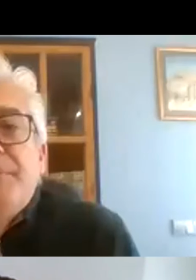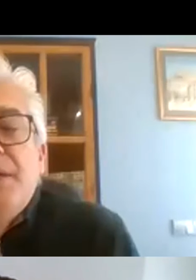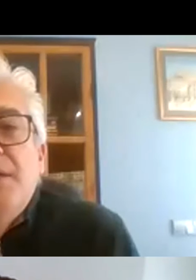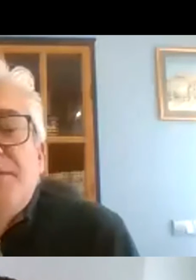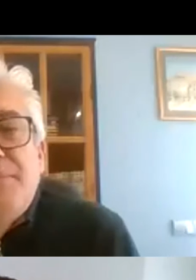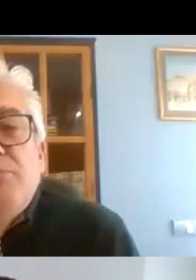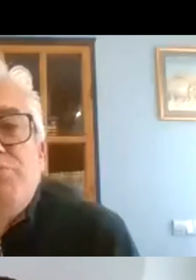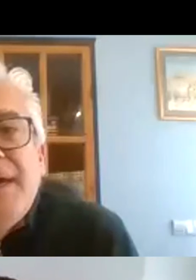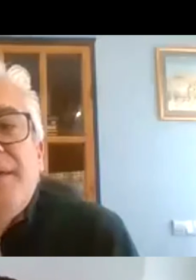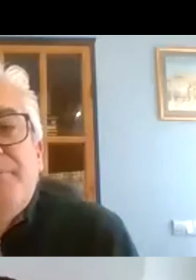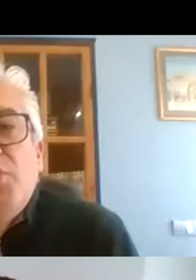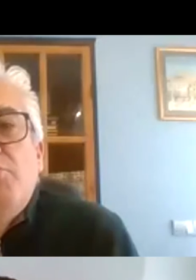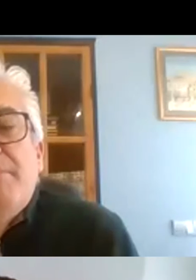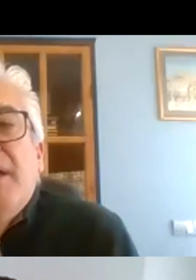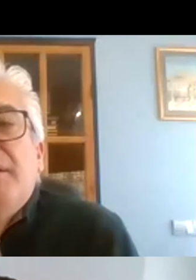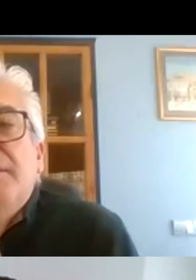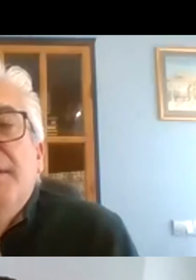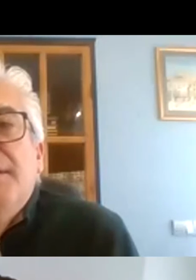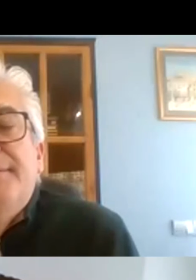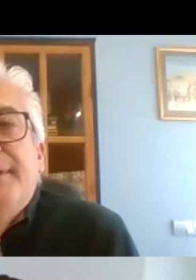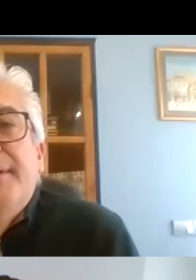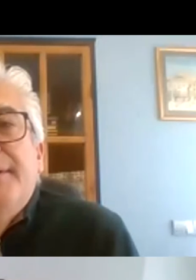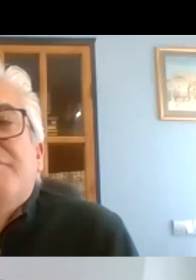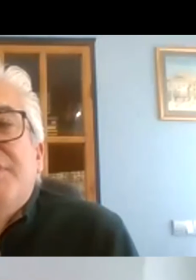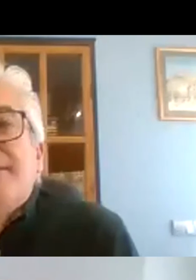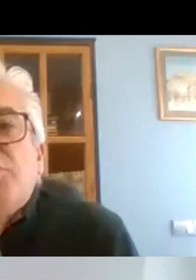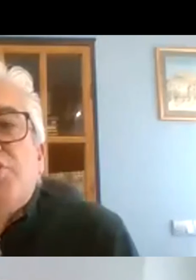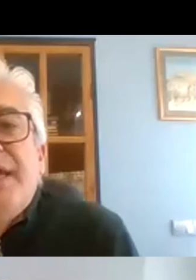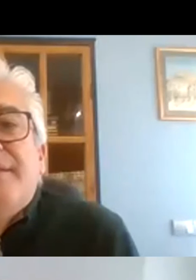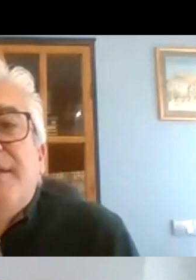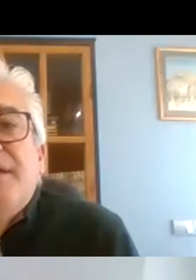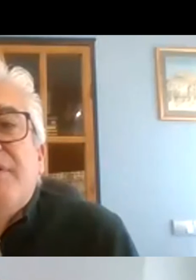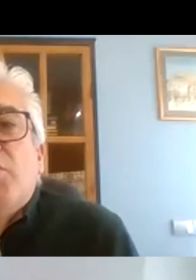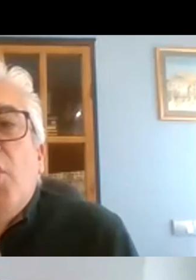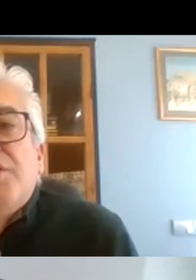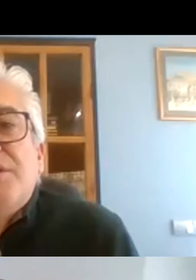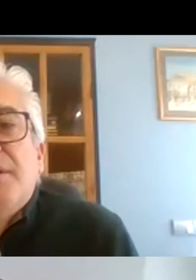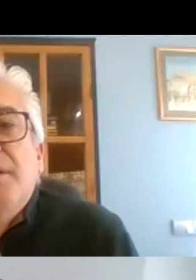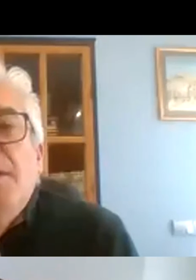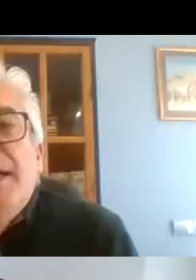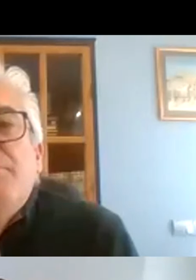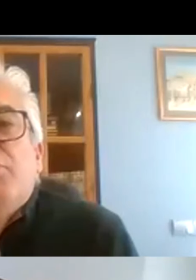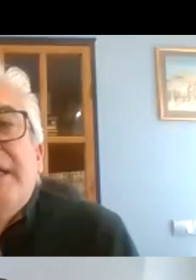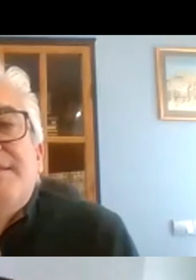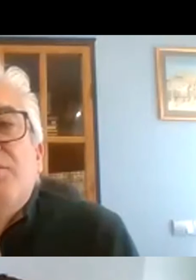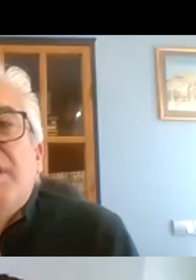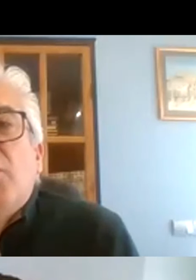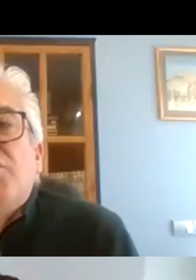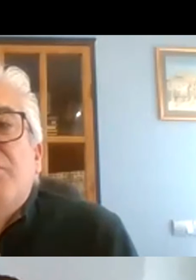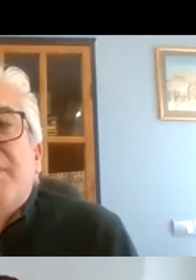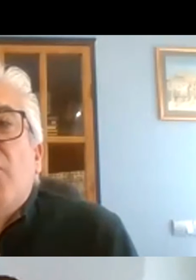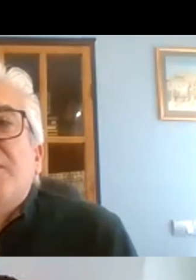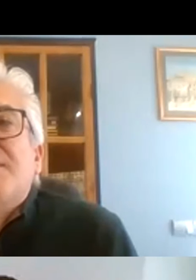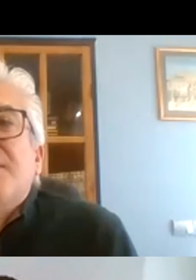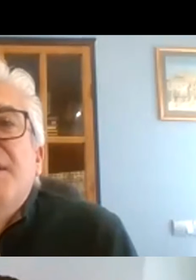geral. Sabemos bem o papel da investigação genética e farmacológica, a importância do